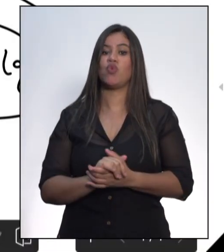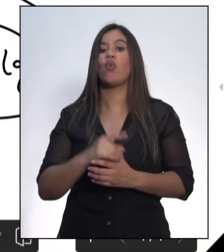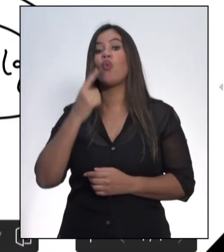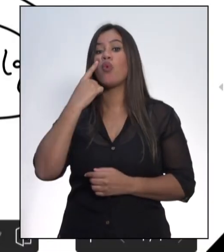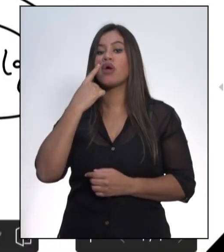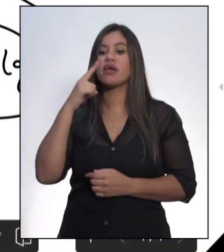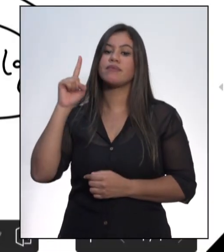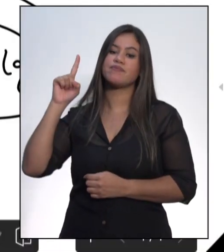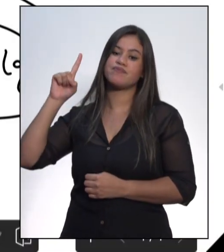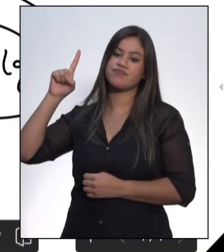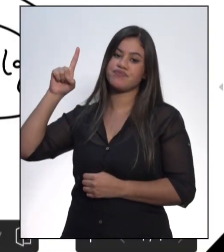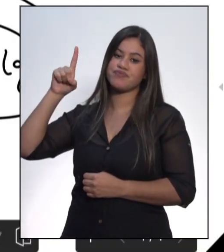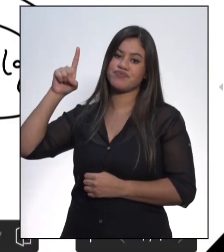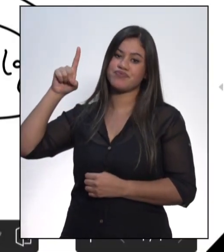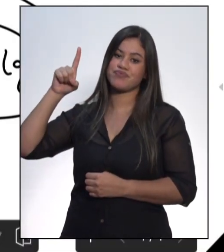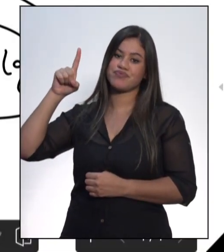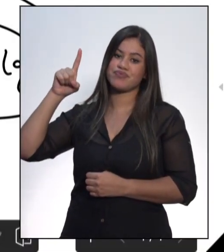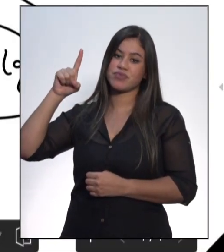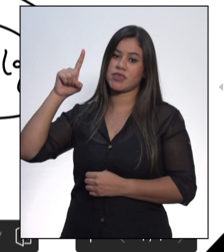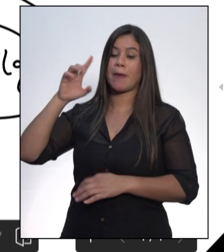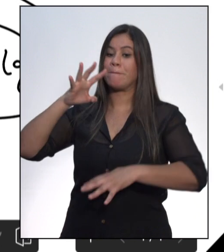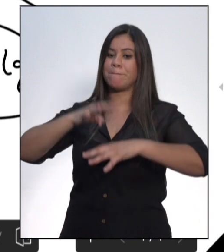da constante.